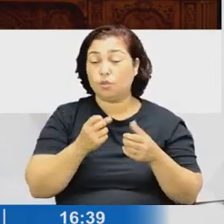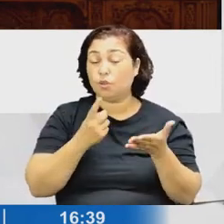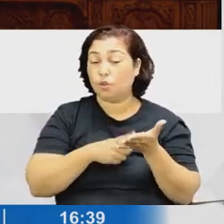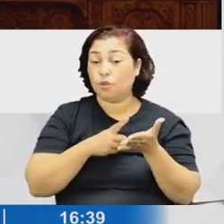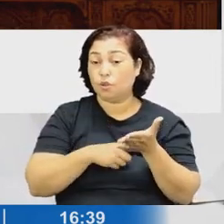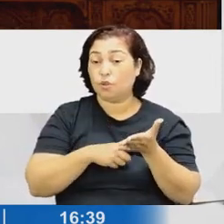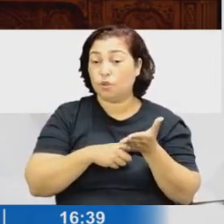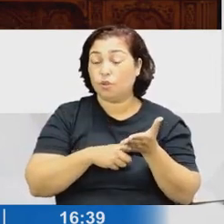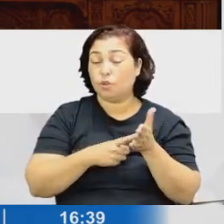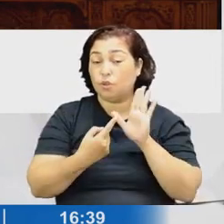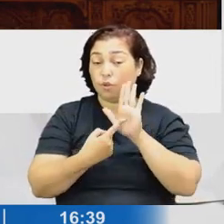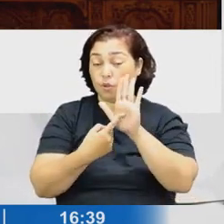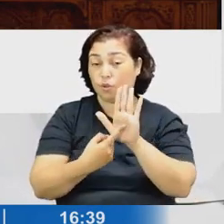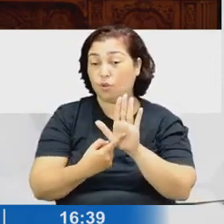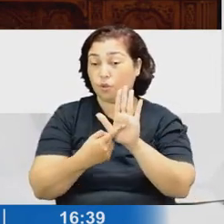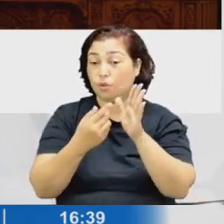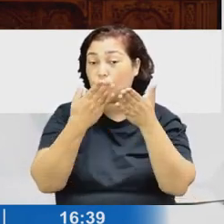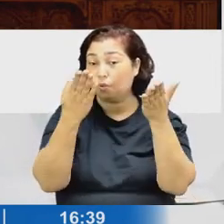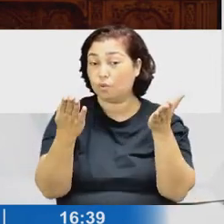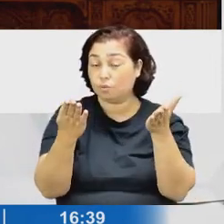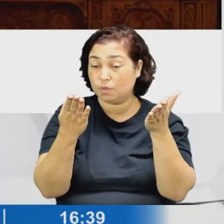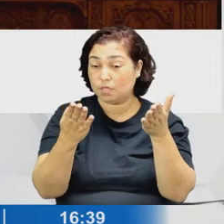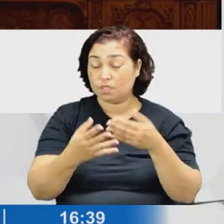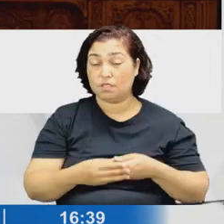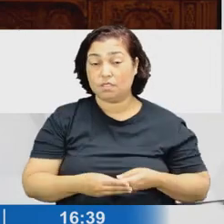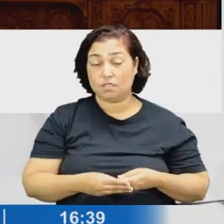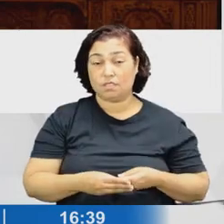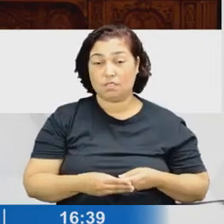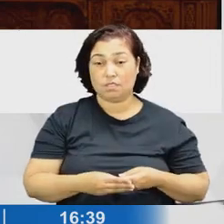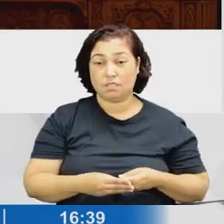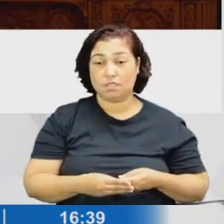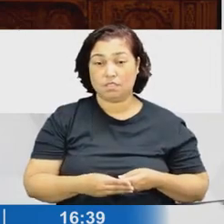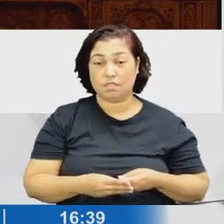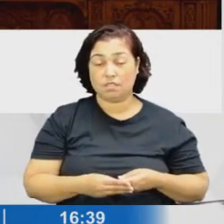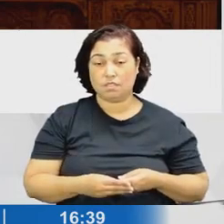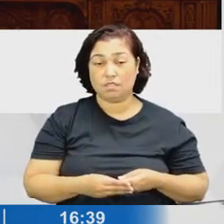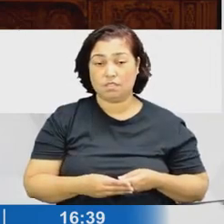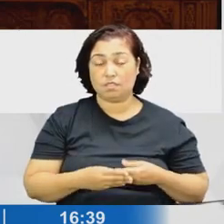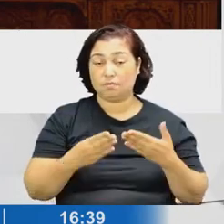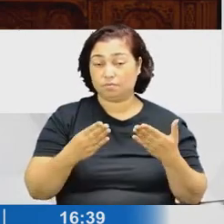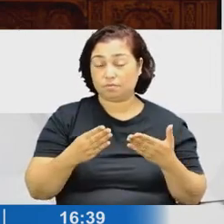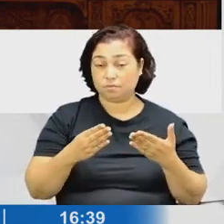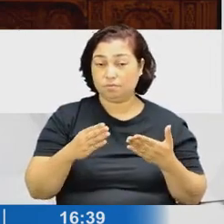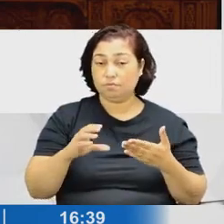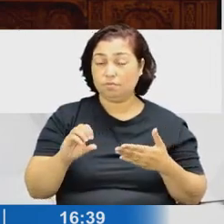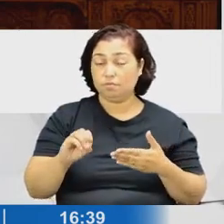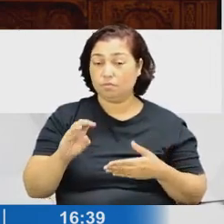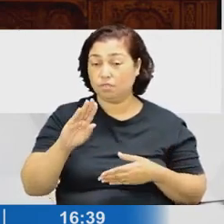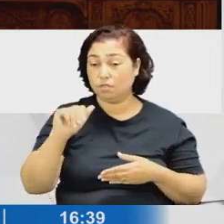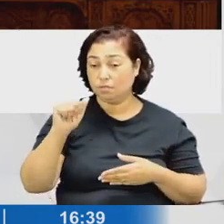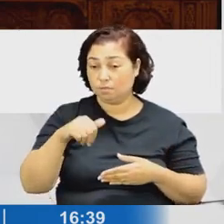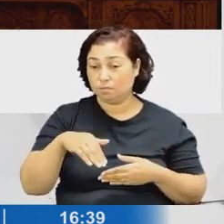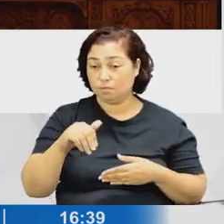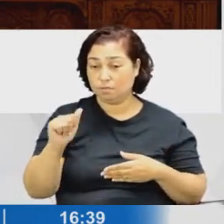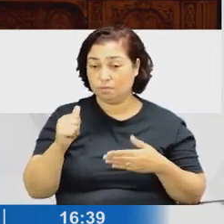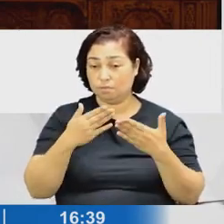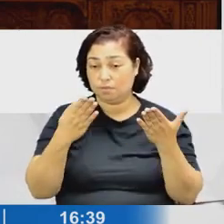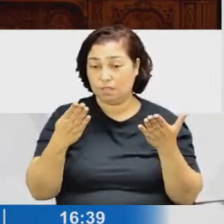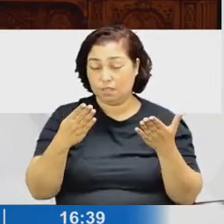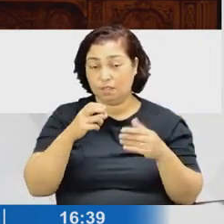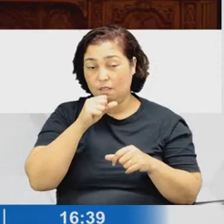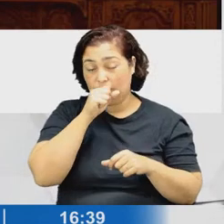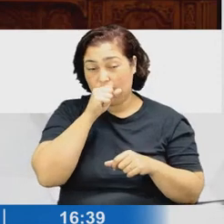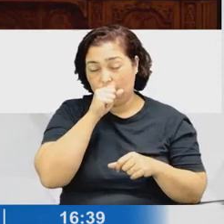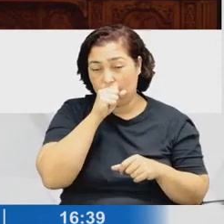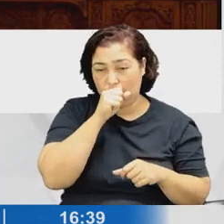para parlamentar de uma imagem dessa que seja mas tem que ali é o Obama pode ser diferente do parlamentar de vocês então